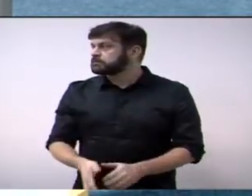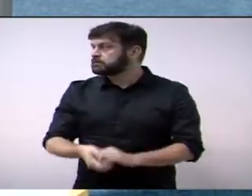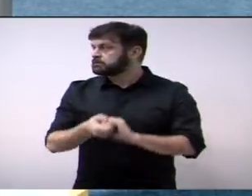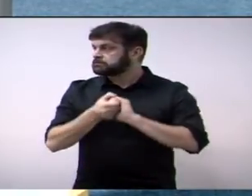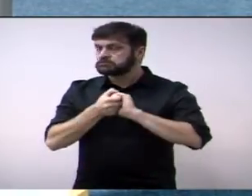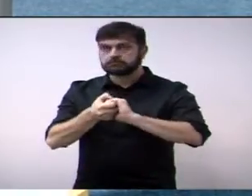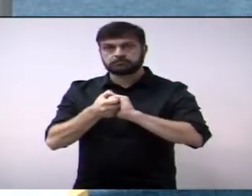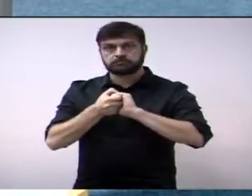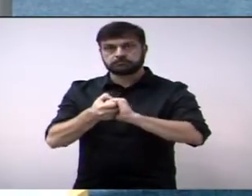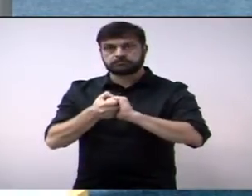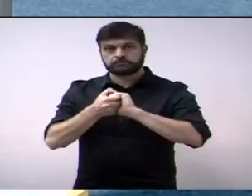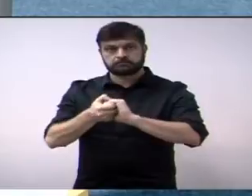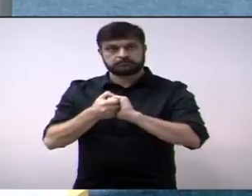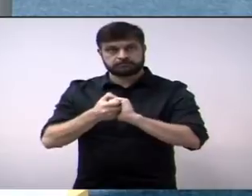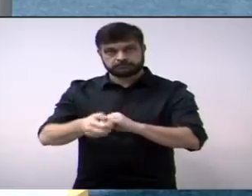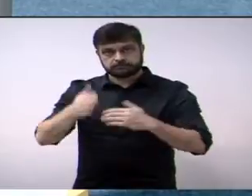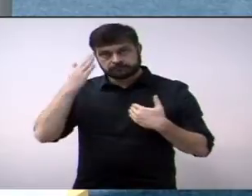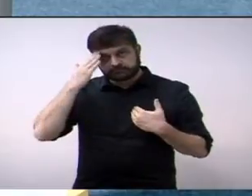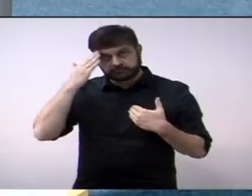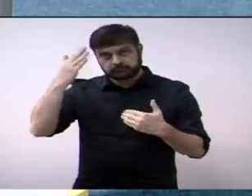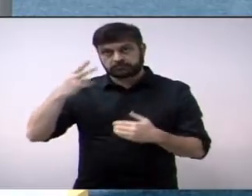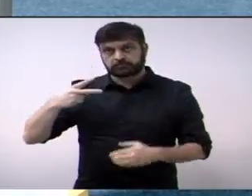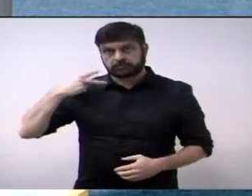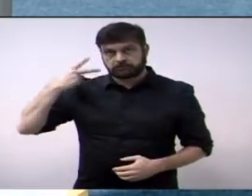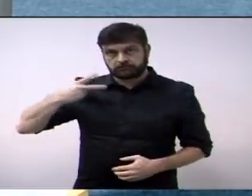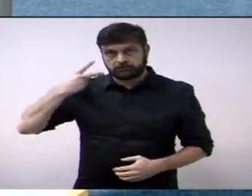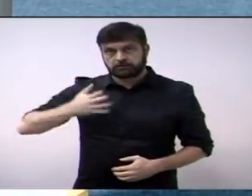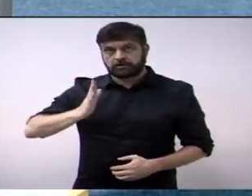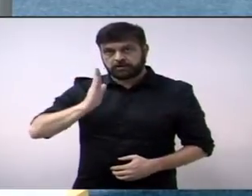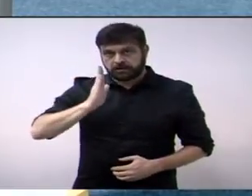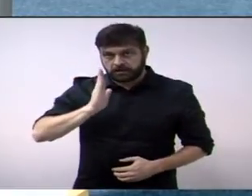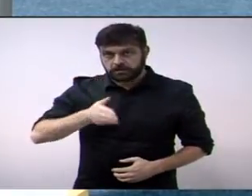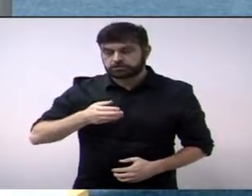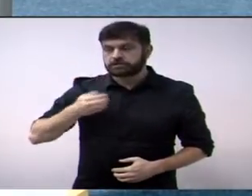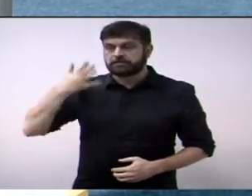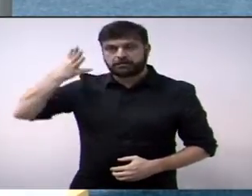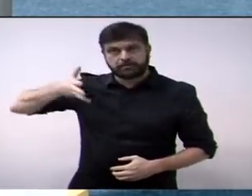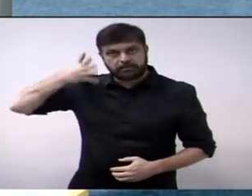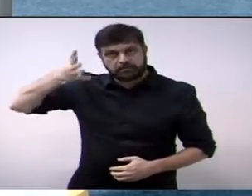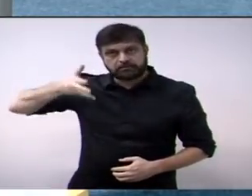cumprimentar e agradecer aos vereadores que antecederam a minha fala,